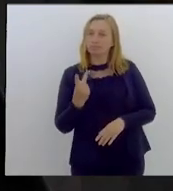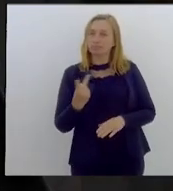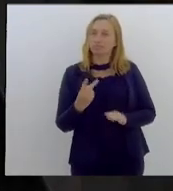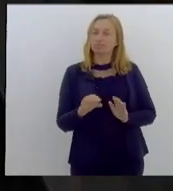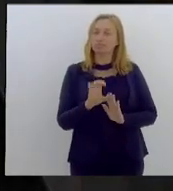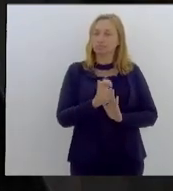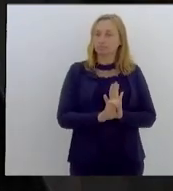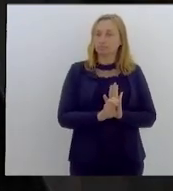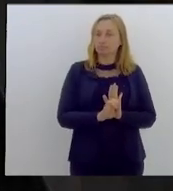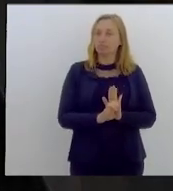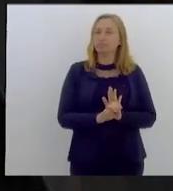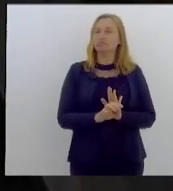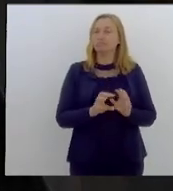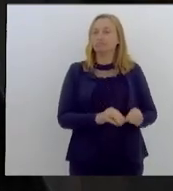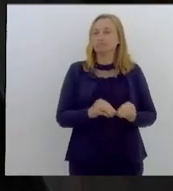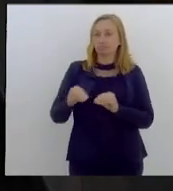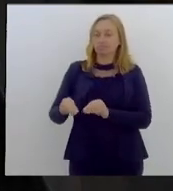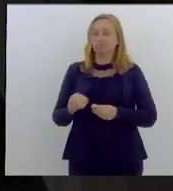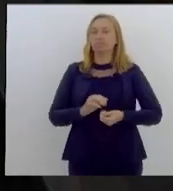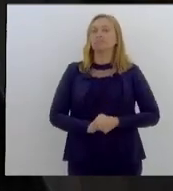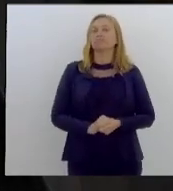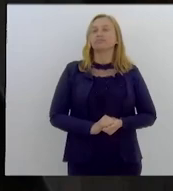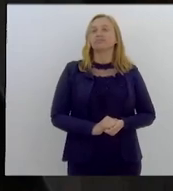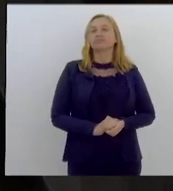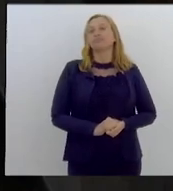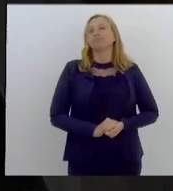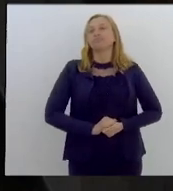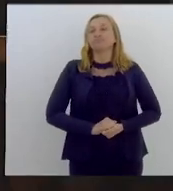destaques em relação ao remanejamento.